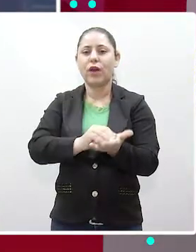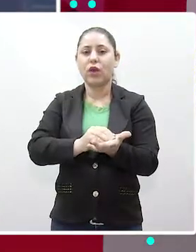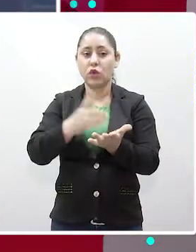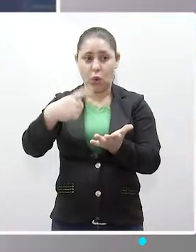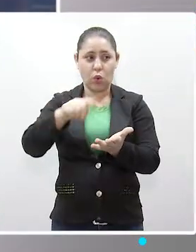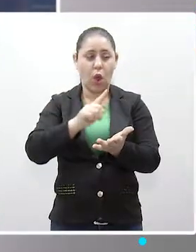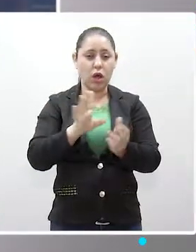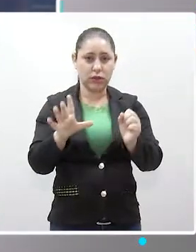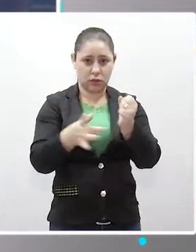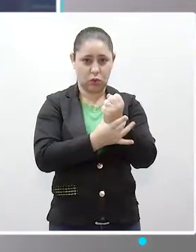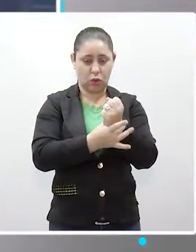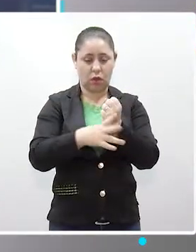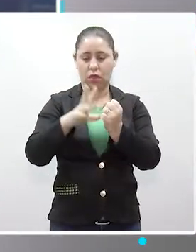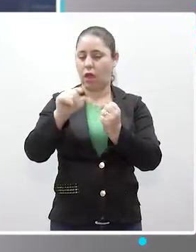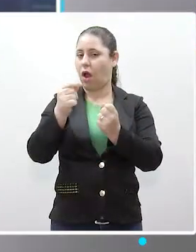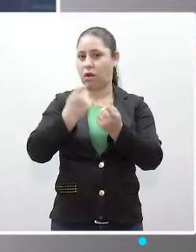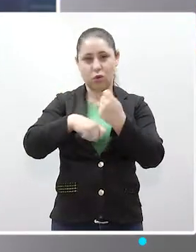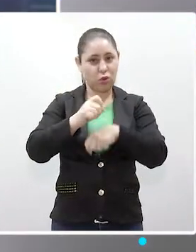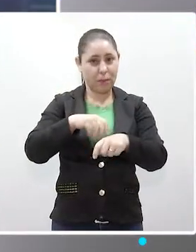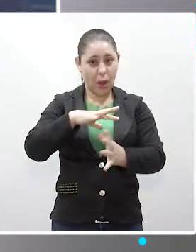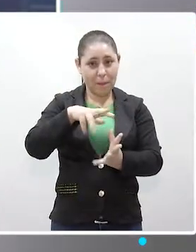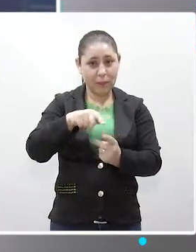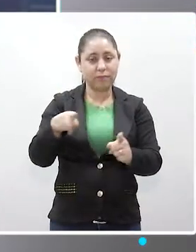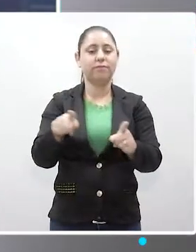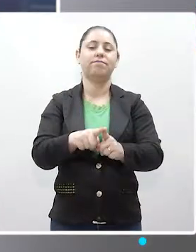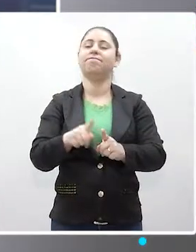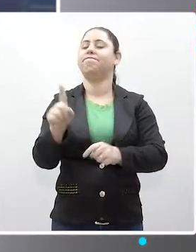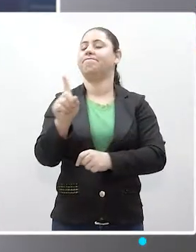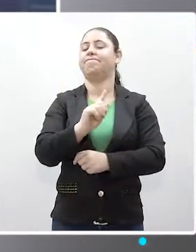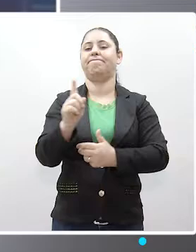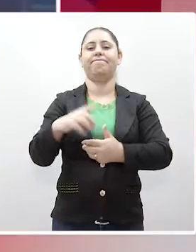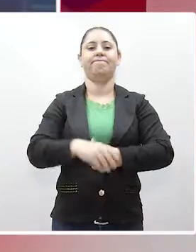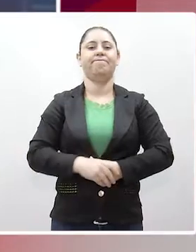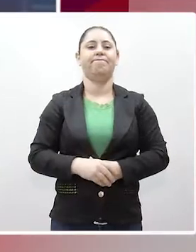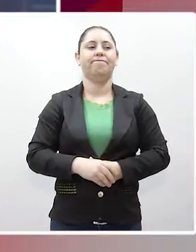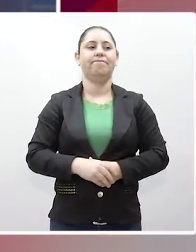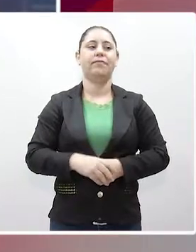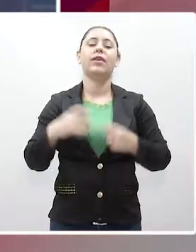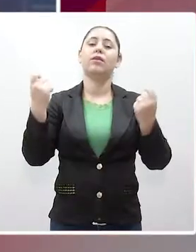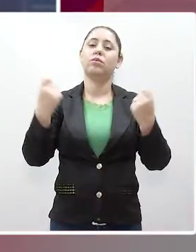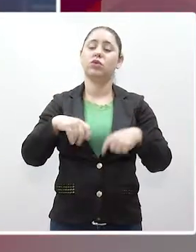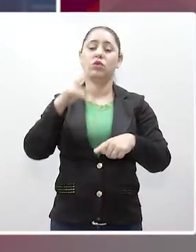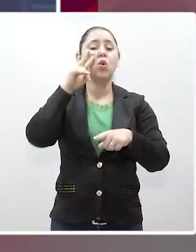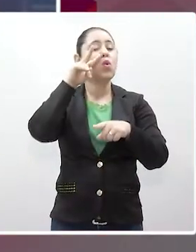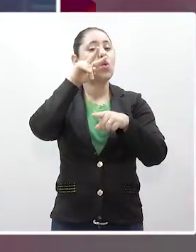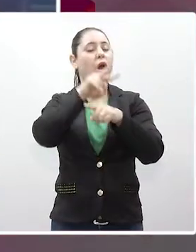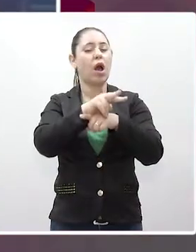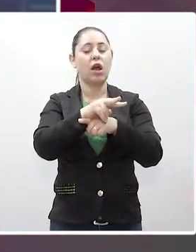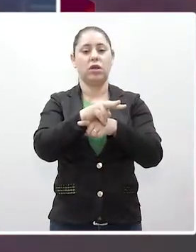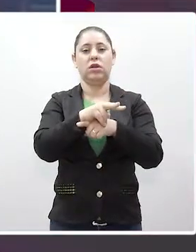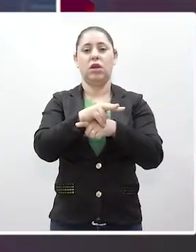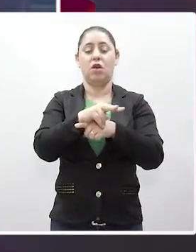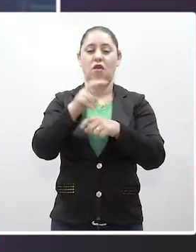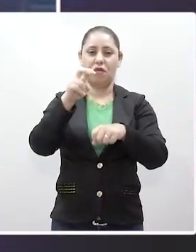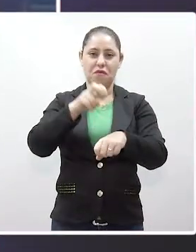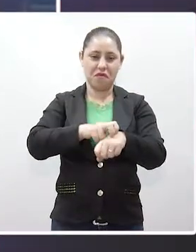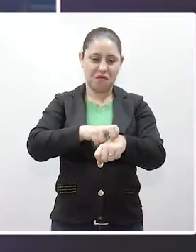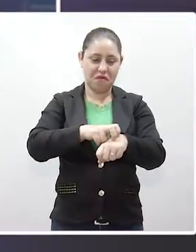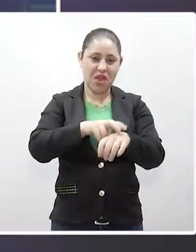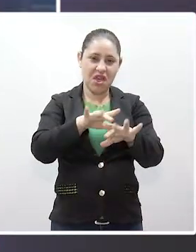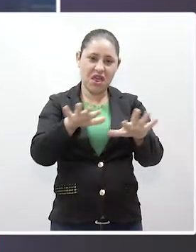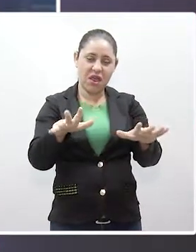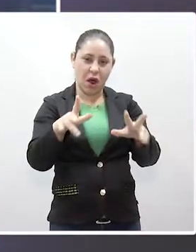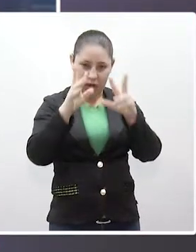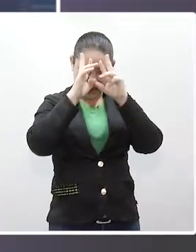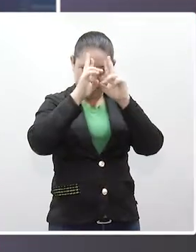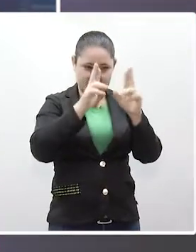gente não está seguro, né? Nem a economia mundial. Então, o vírus não respeita fronteiras. Se os Estados Unidos, os países